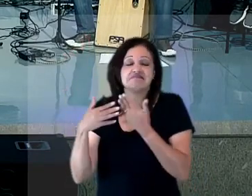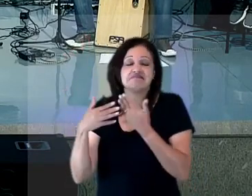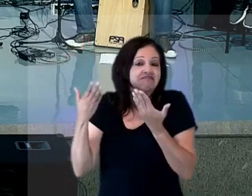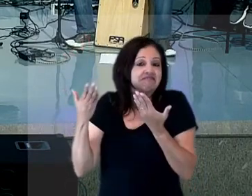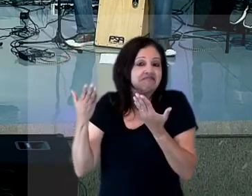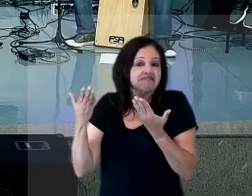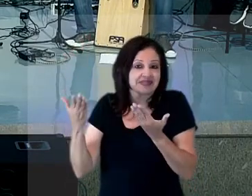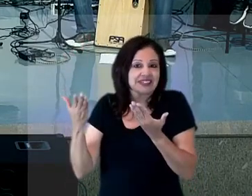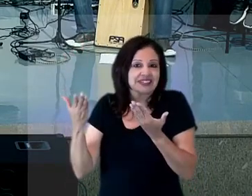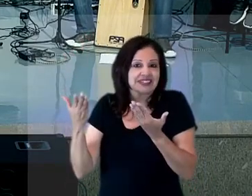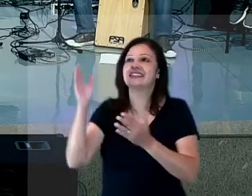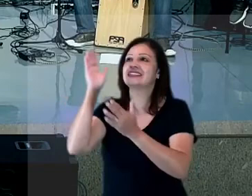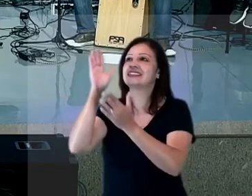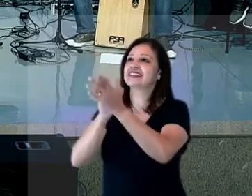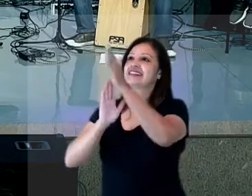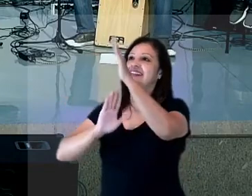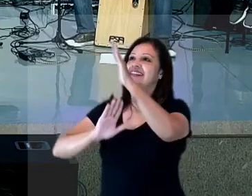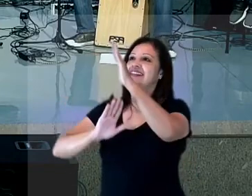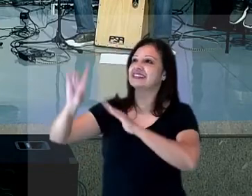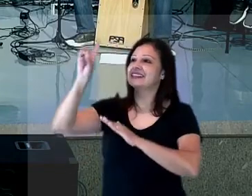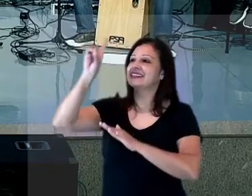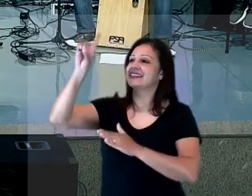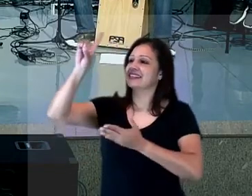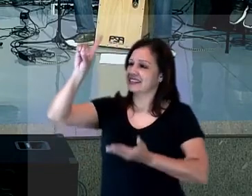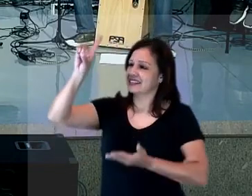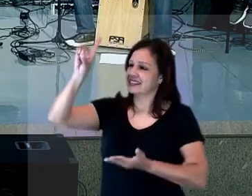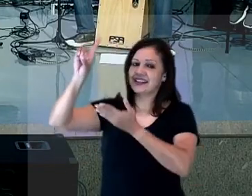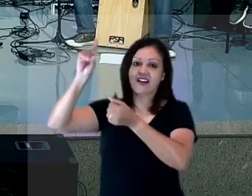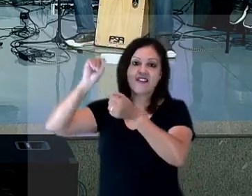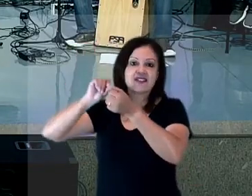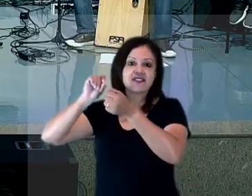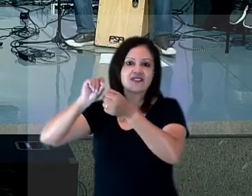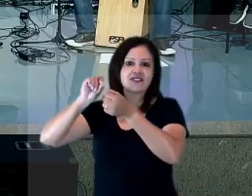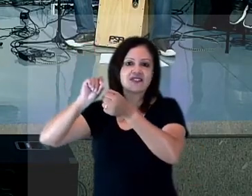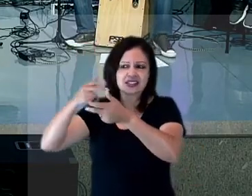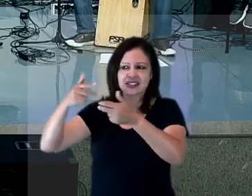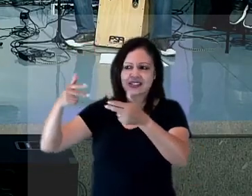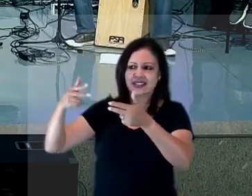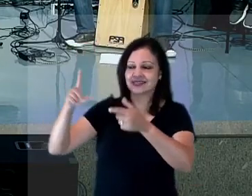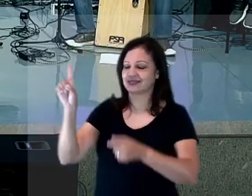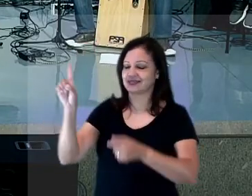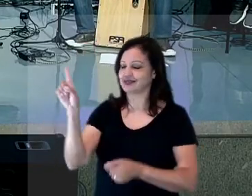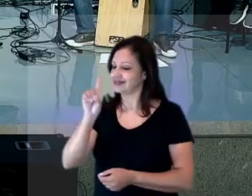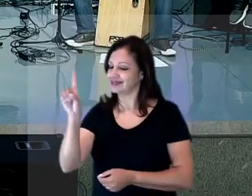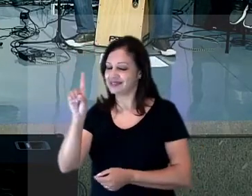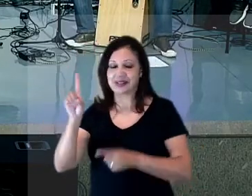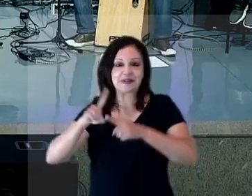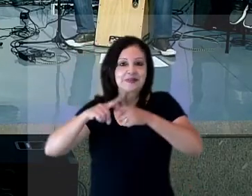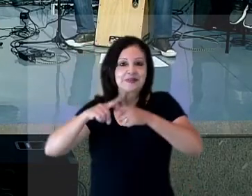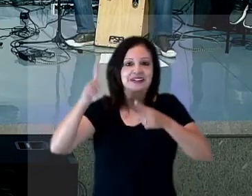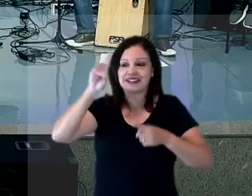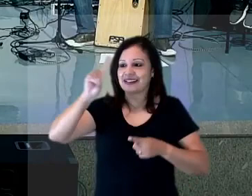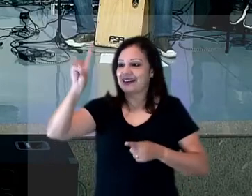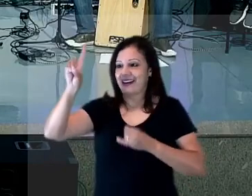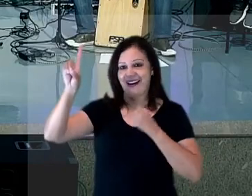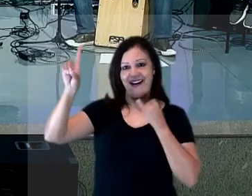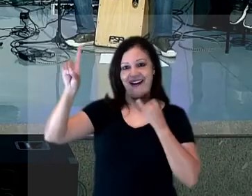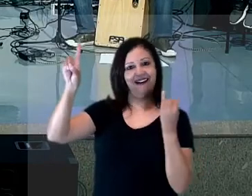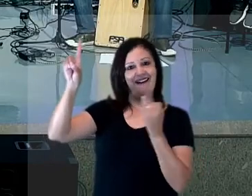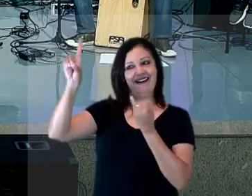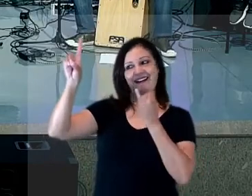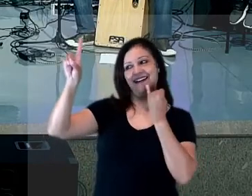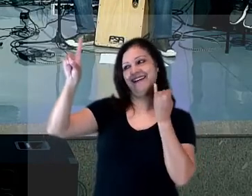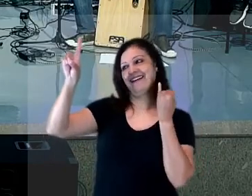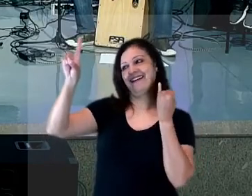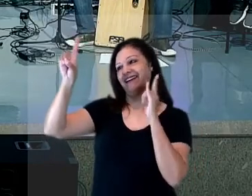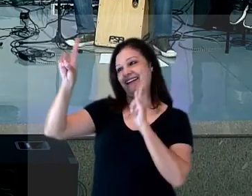Deus. Eu não adoro pelo que Ele faz, eu adoro pelo que Ele é.